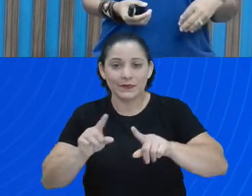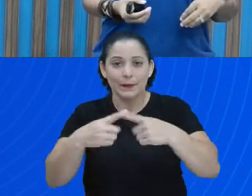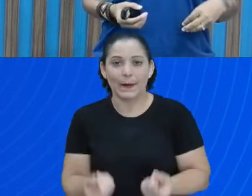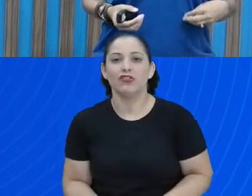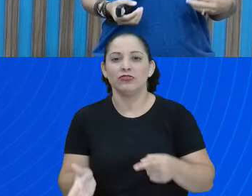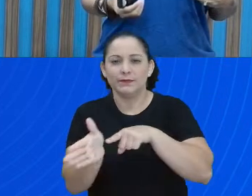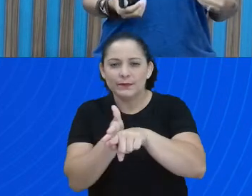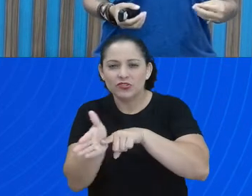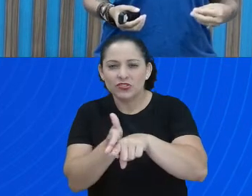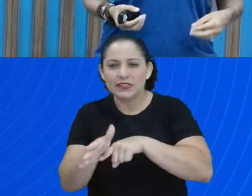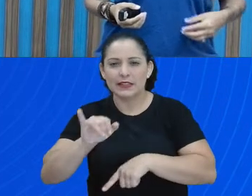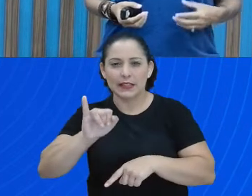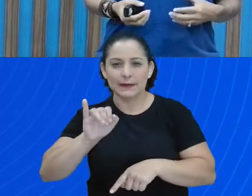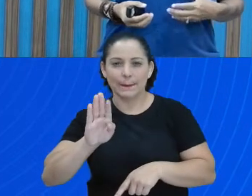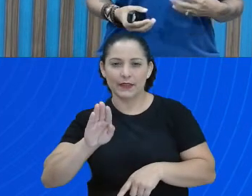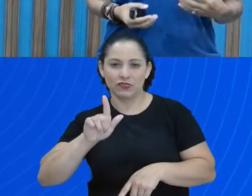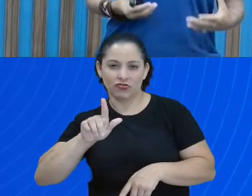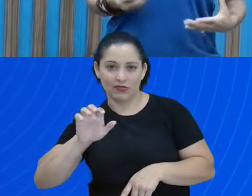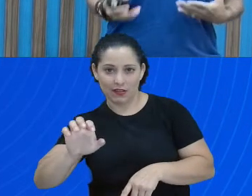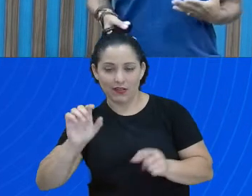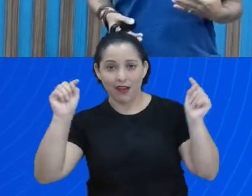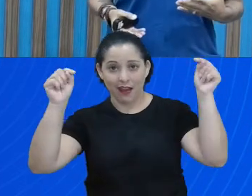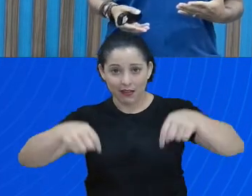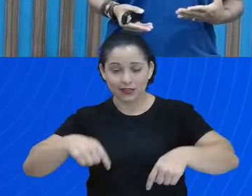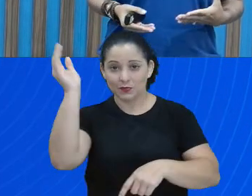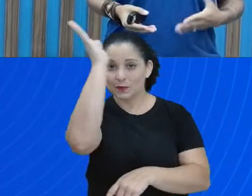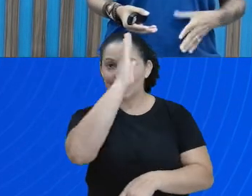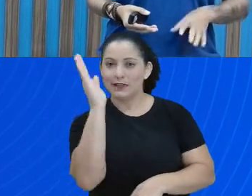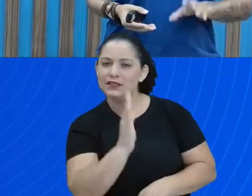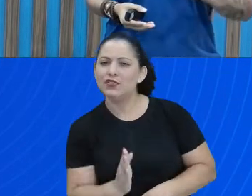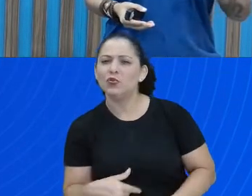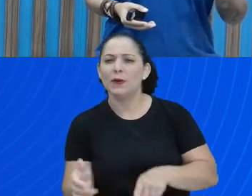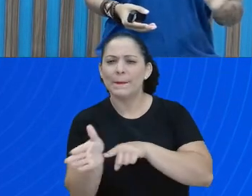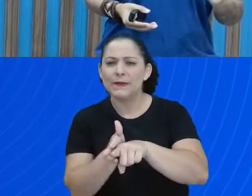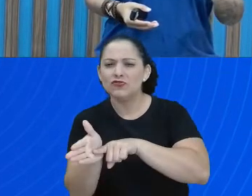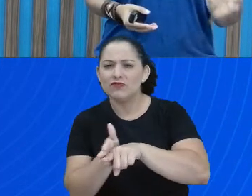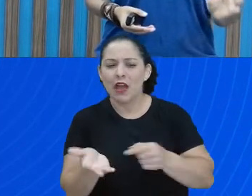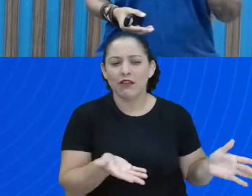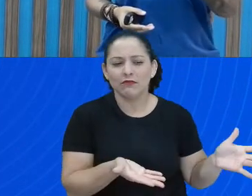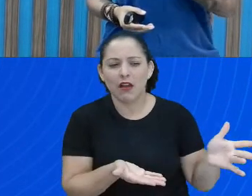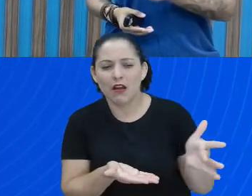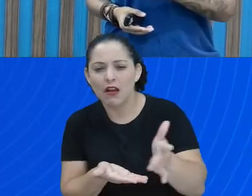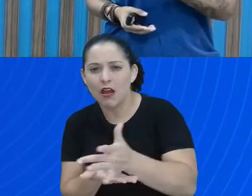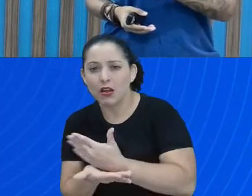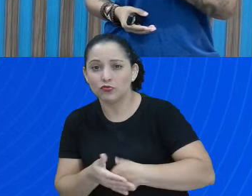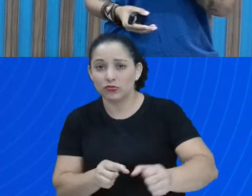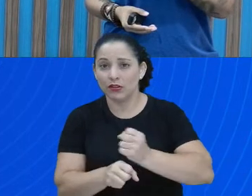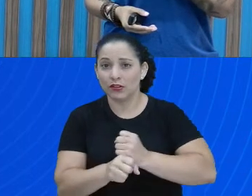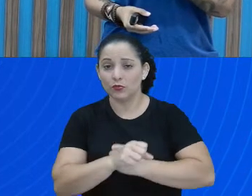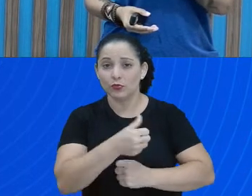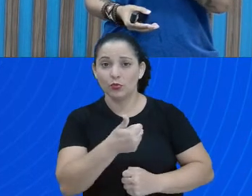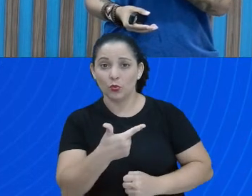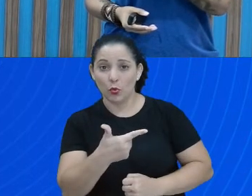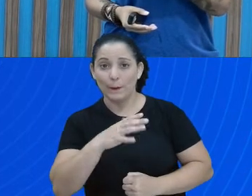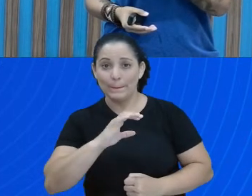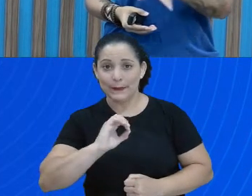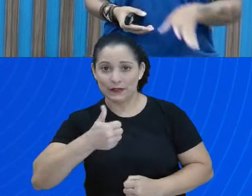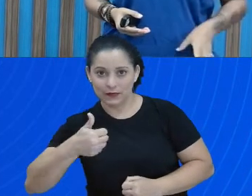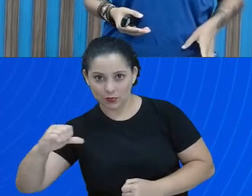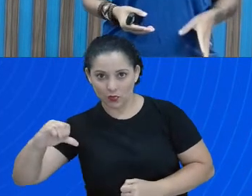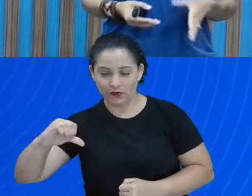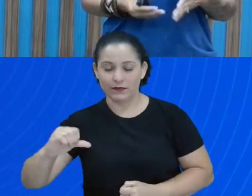esse órgão tão importante, né, aqui do nosso país, esse estudo é do ano de 2019, tá? Bem